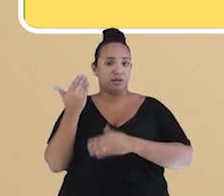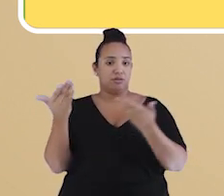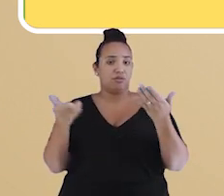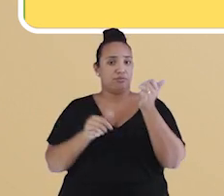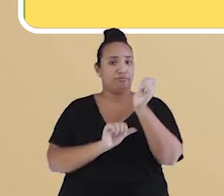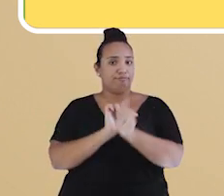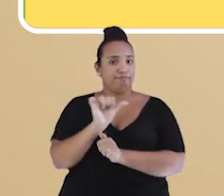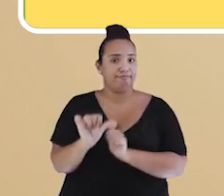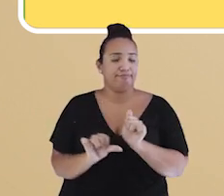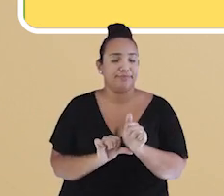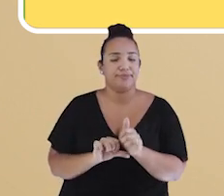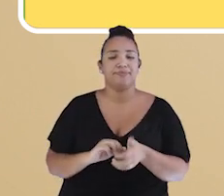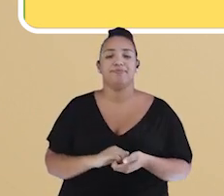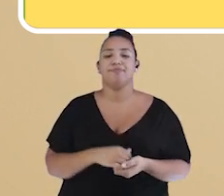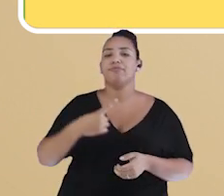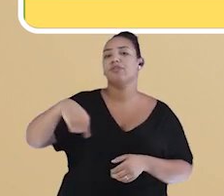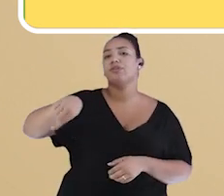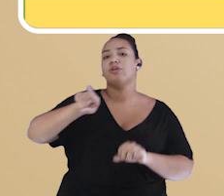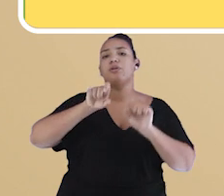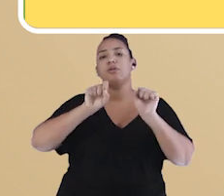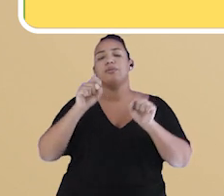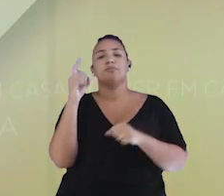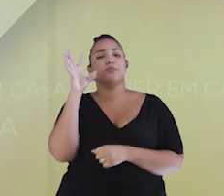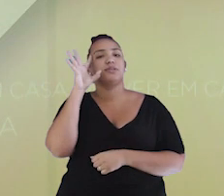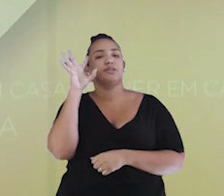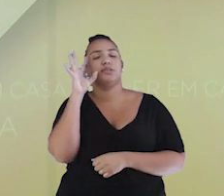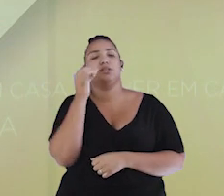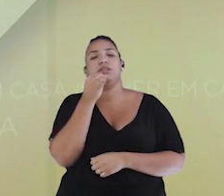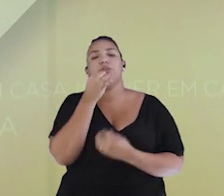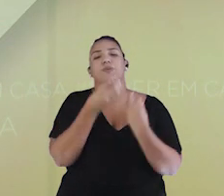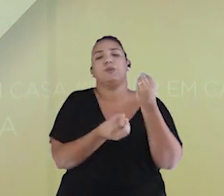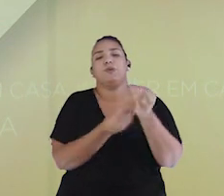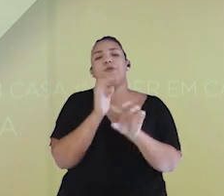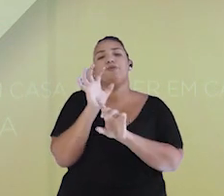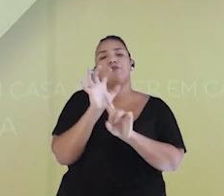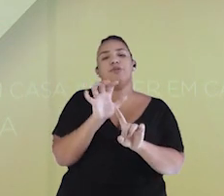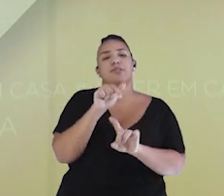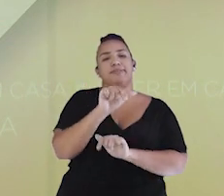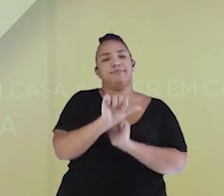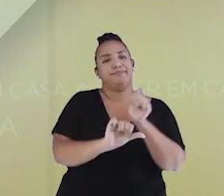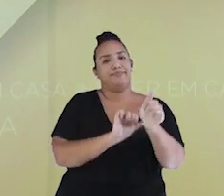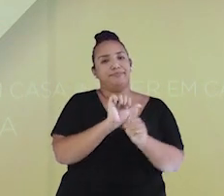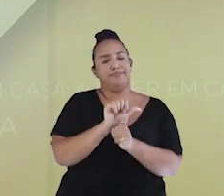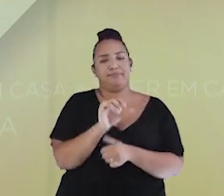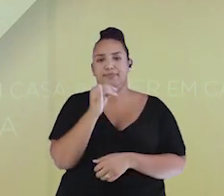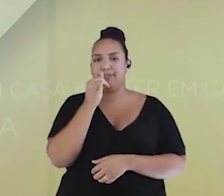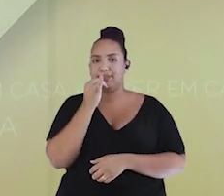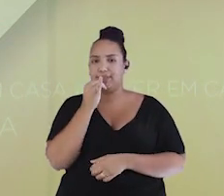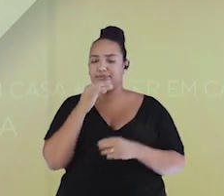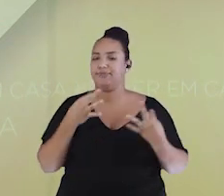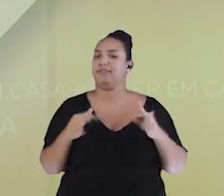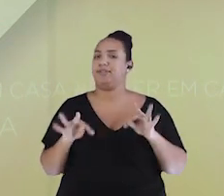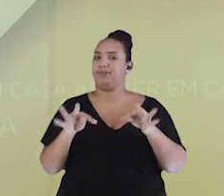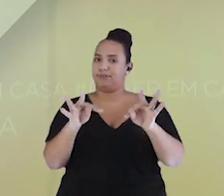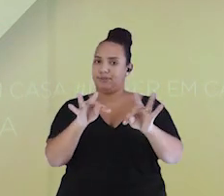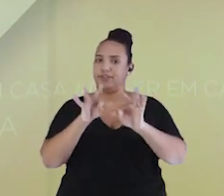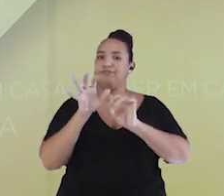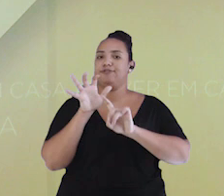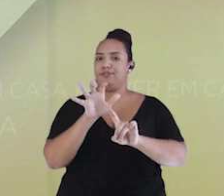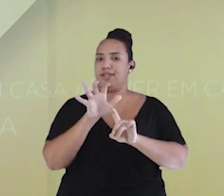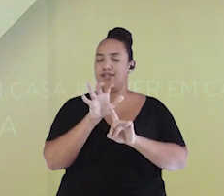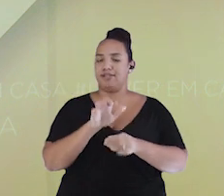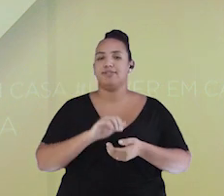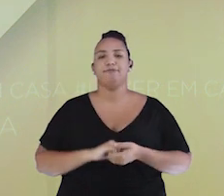Veja como a organização dos espaços mudou. Podemos pensar nas influências para que houvesse essas mudanças,